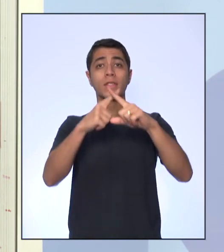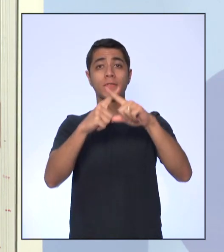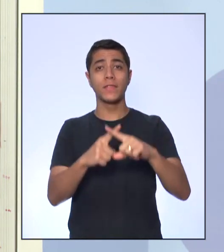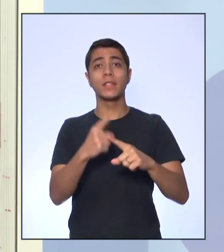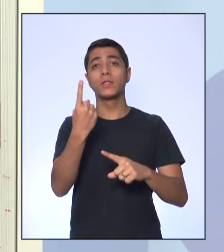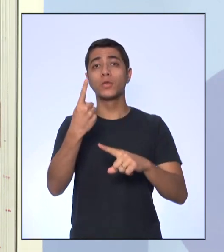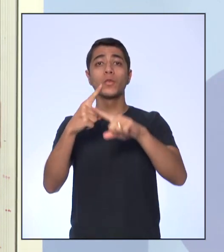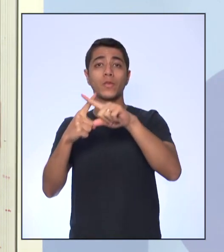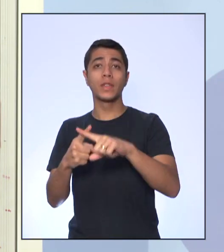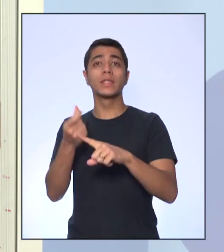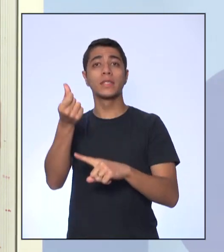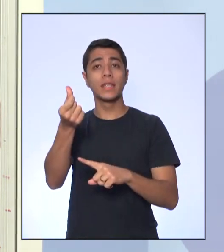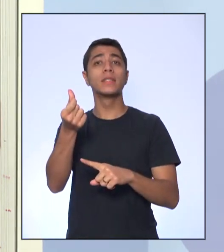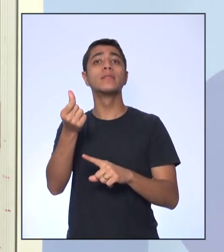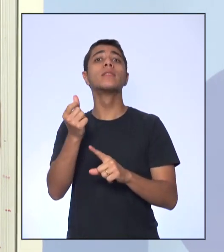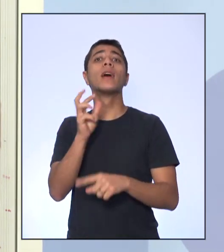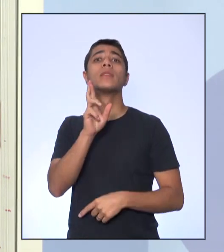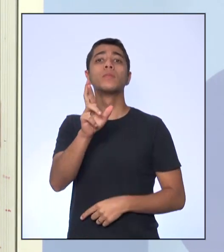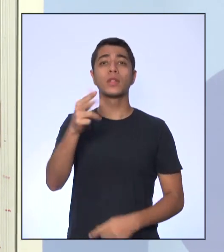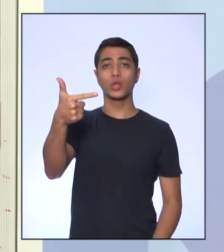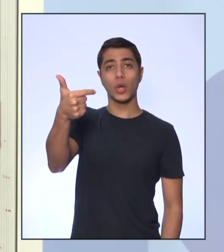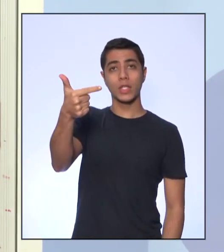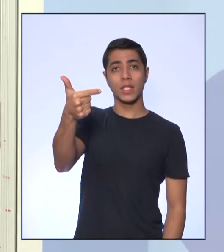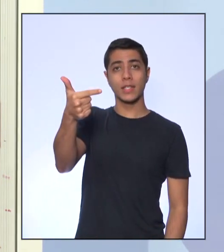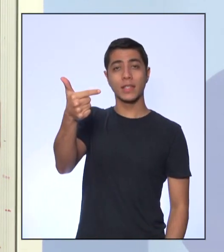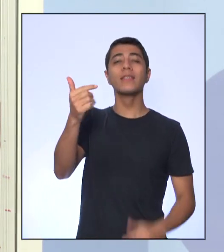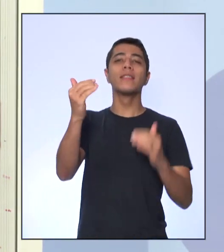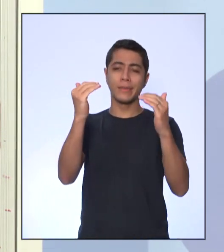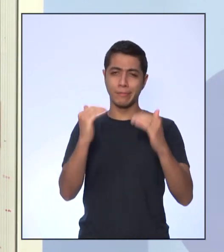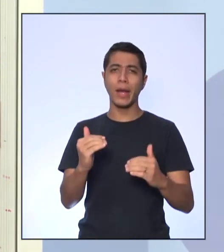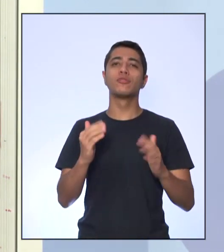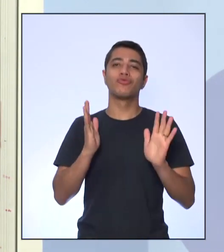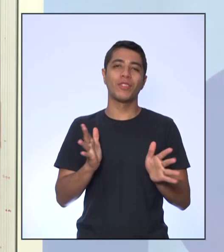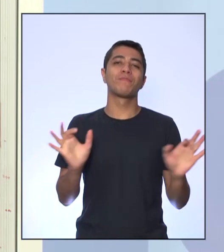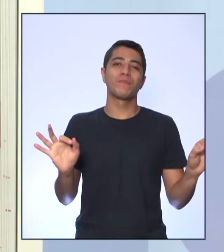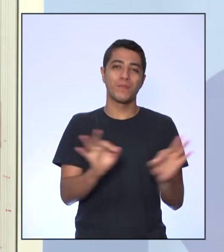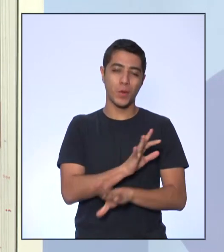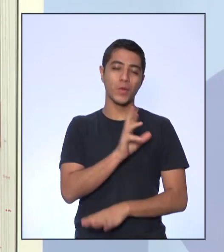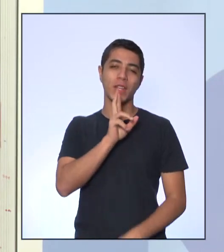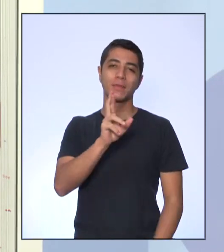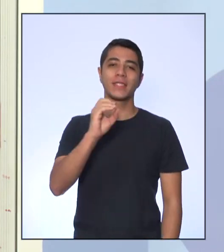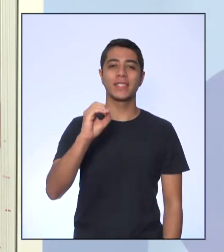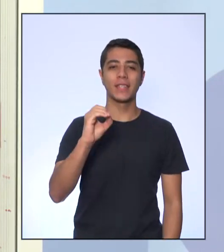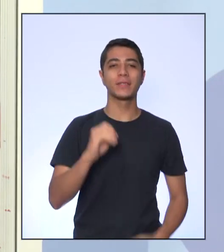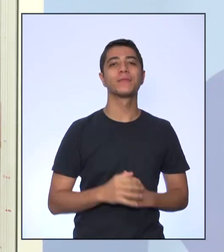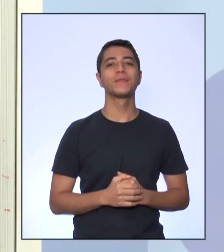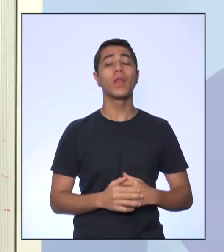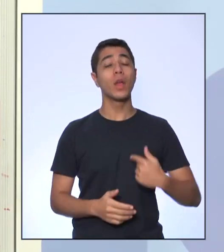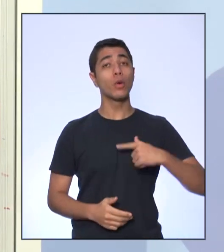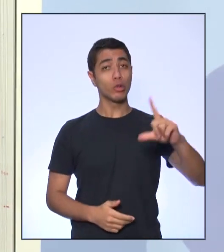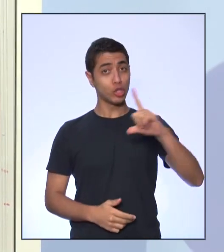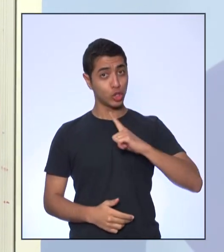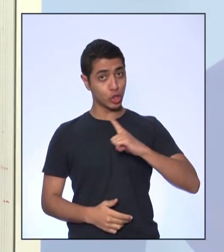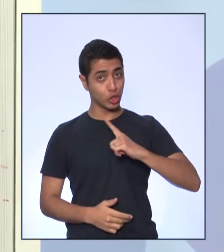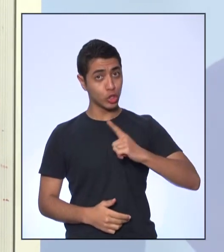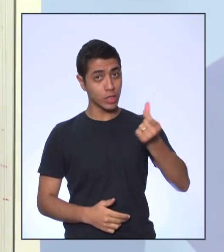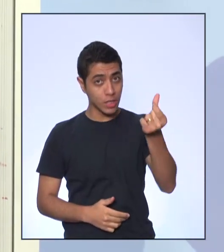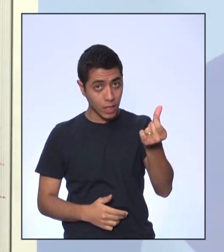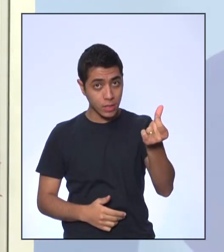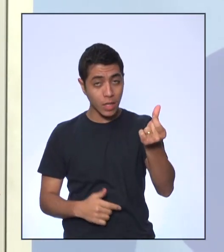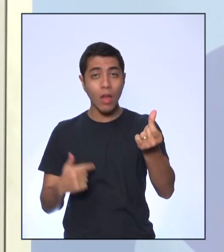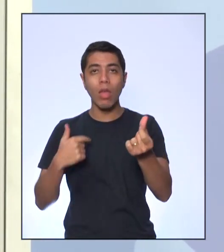feito, multiplicando, dá 0. Beleza. Eu tenho 6, eu devo 12, eu vou dever